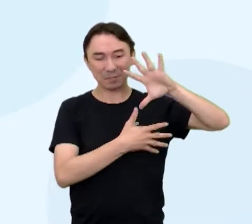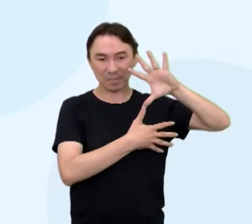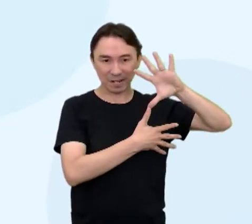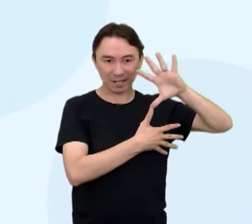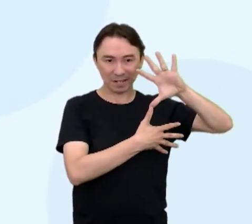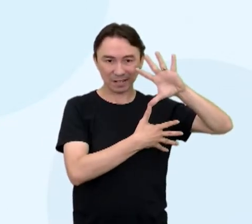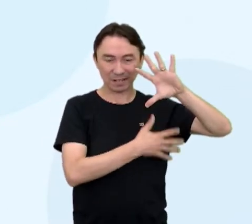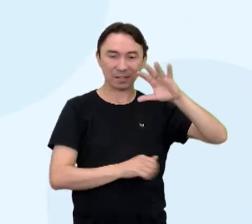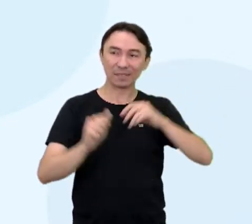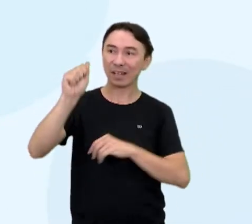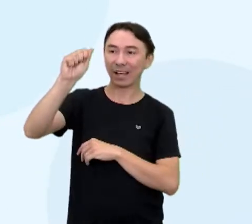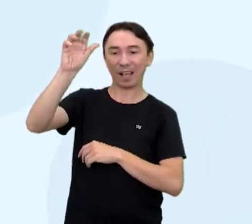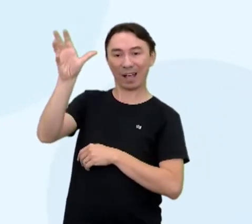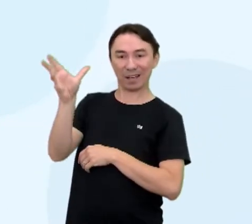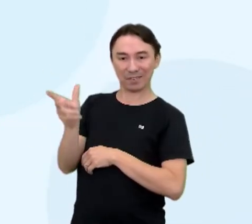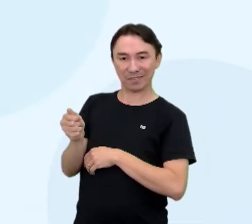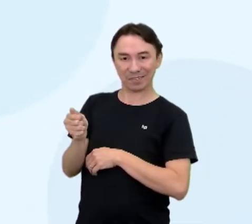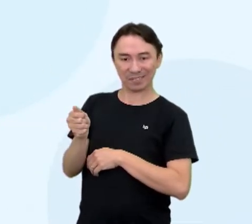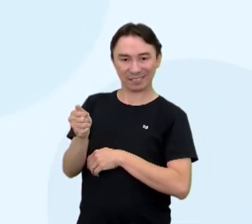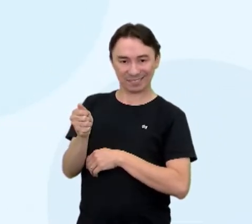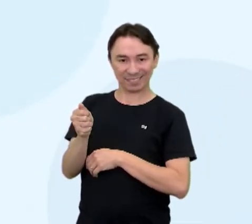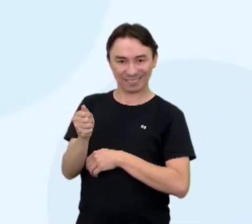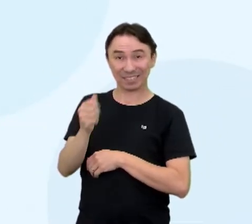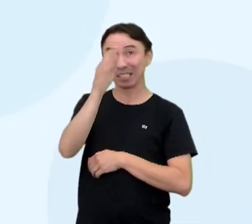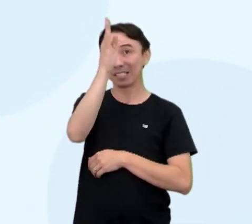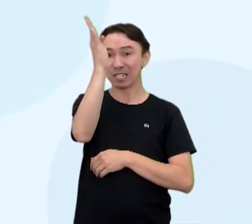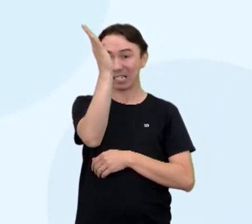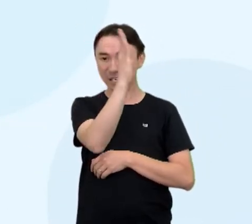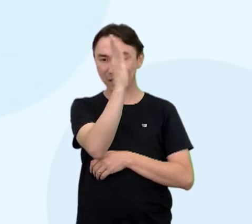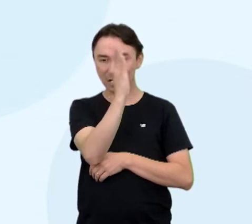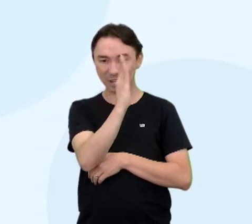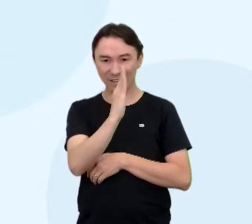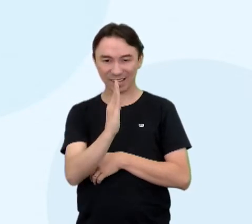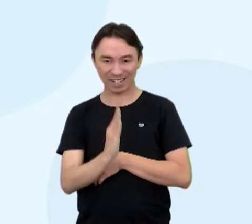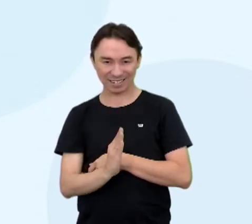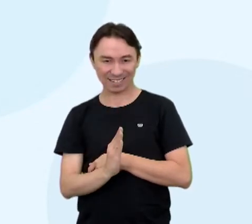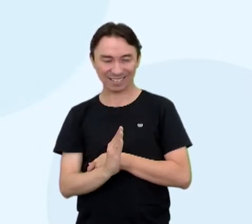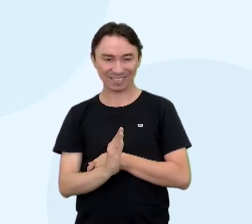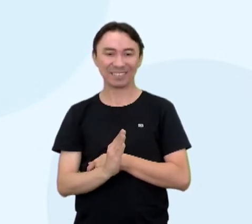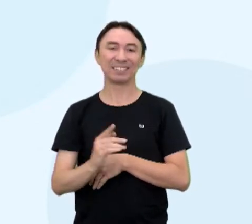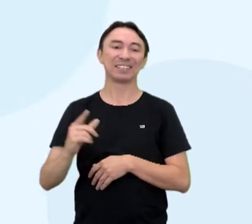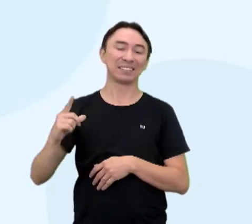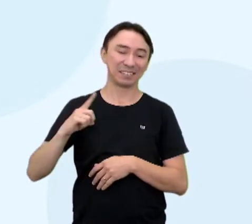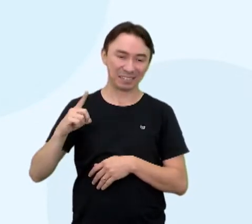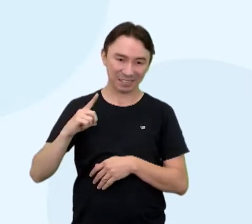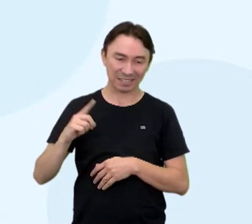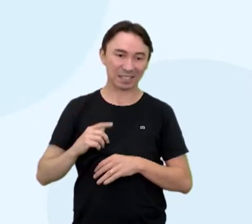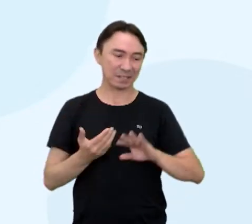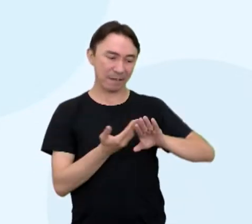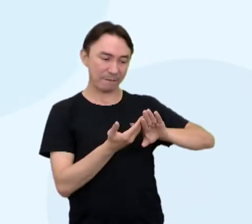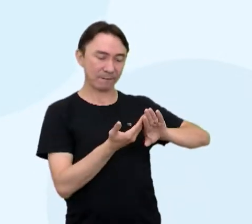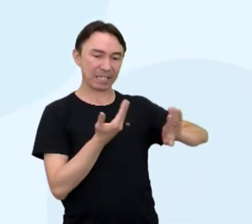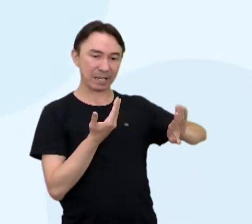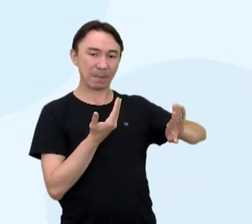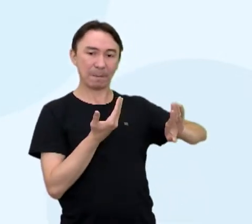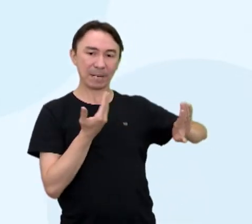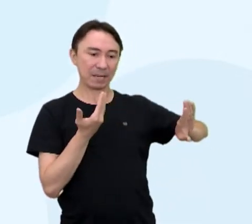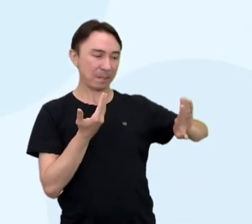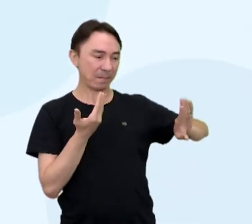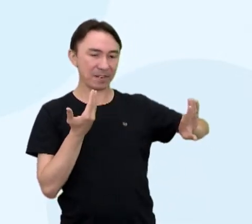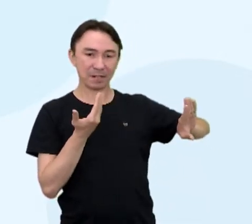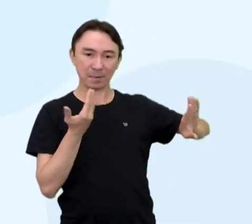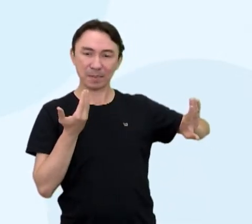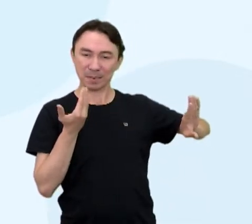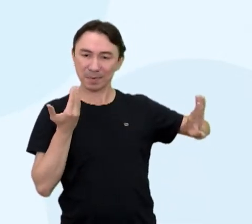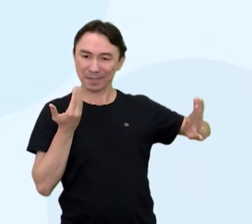chamamos de dorsal mesoatlântica. Né? Então, essa região aí tem lá as dorsal que eu vou mostrar mais para frente para vocês. Né? Então,